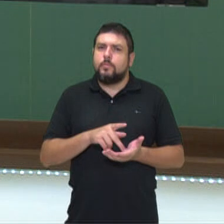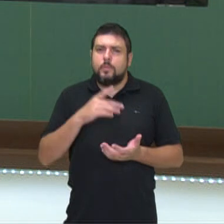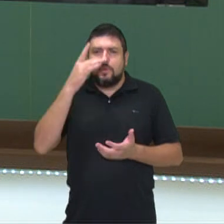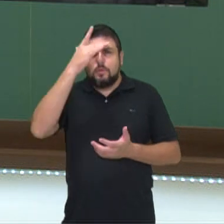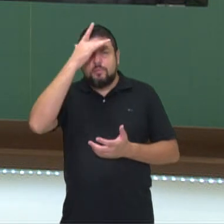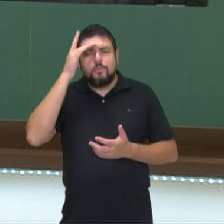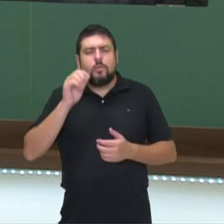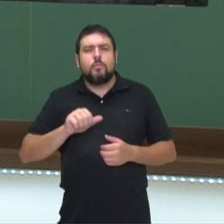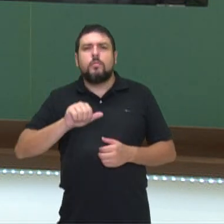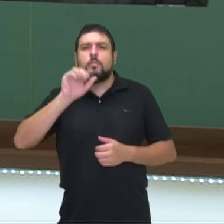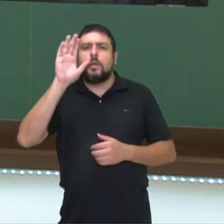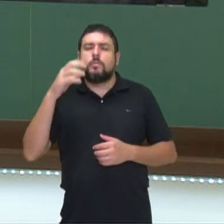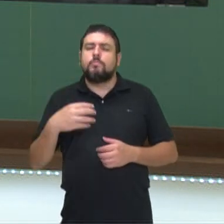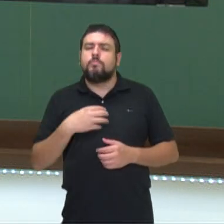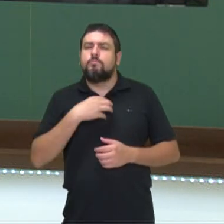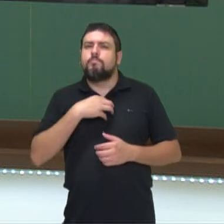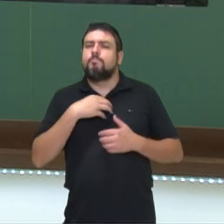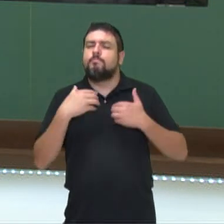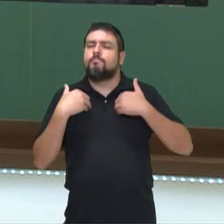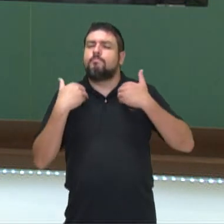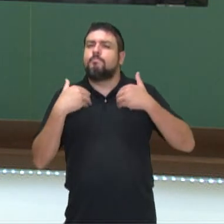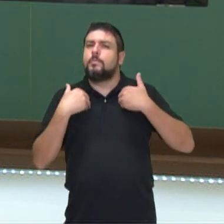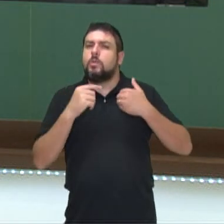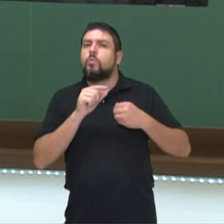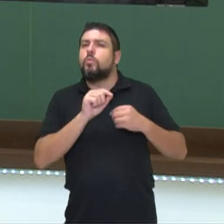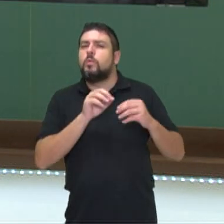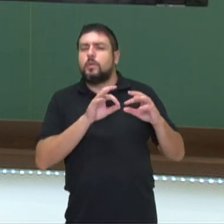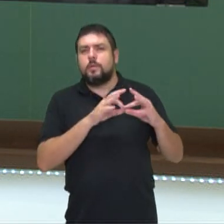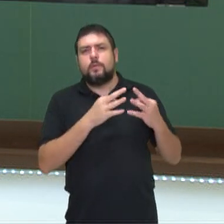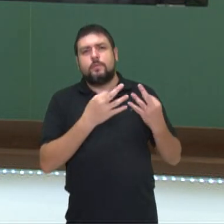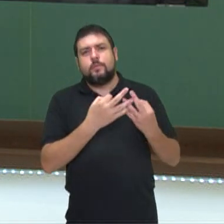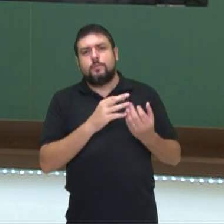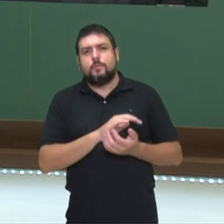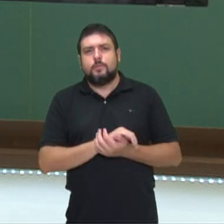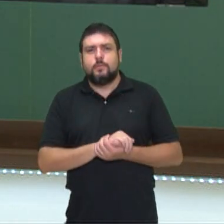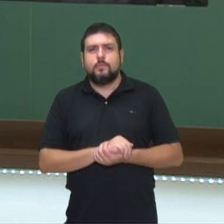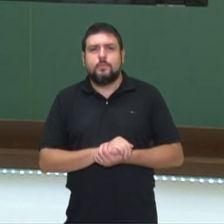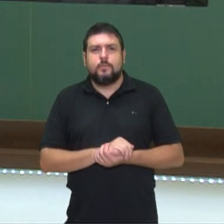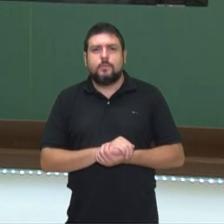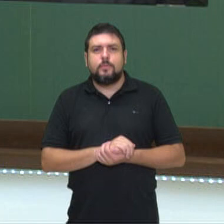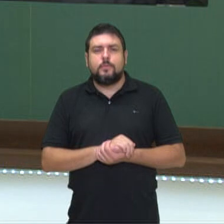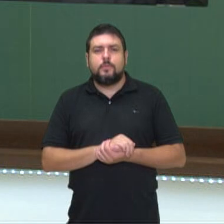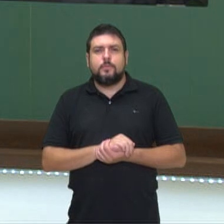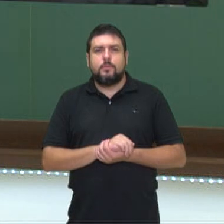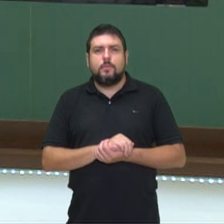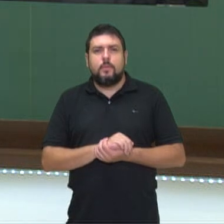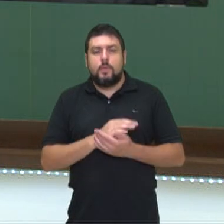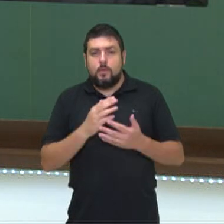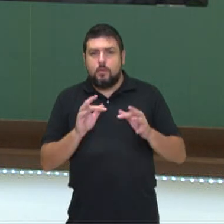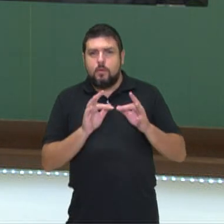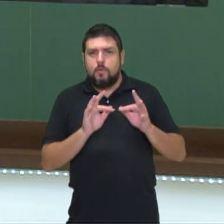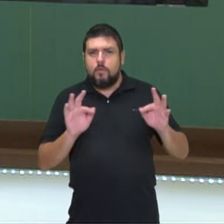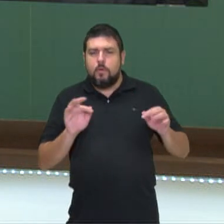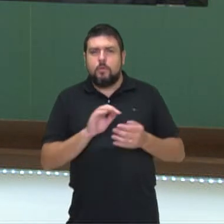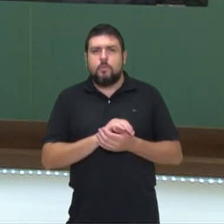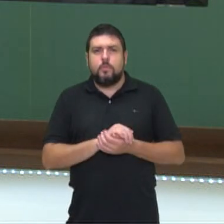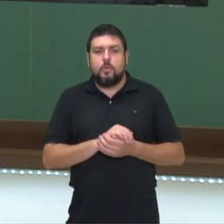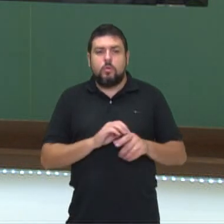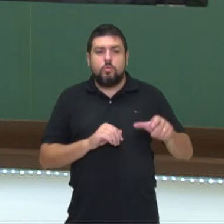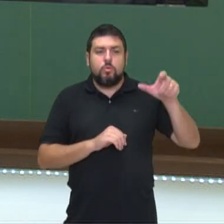pessoas ter uma família, estar em um lar, Temos aqui nesta oração o sujeito, a verdadeira